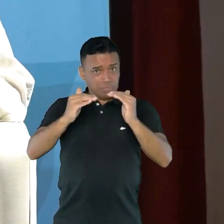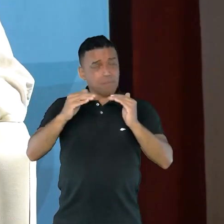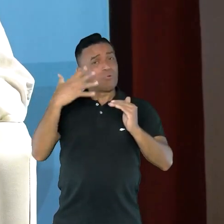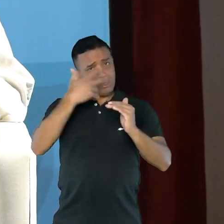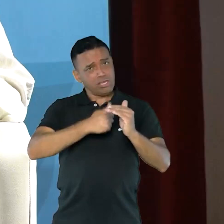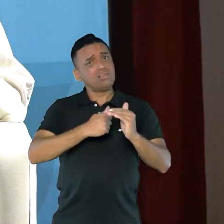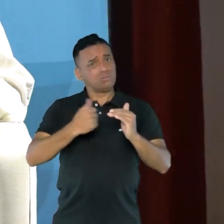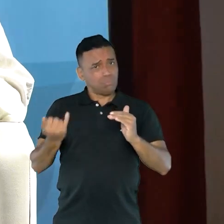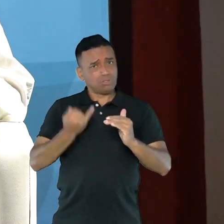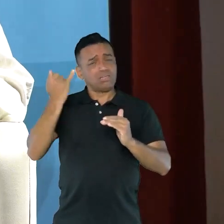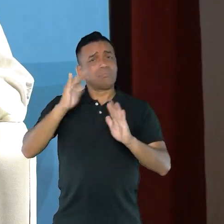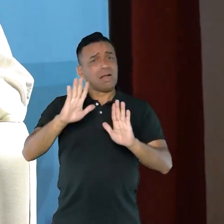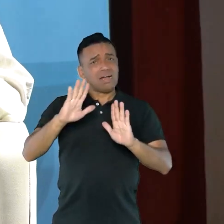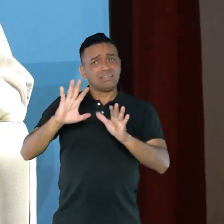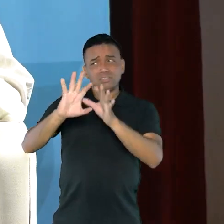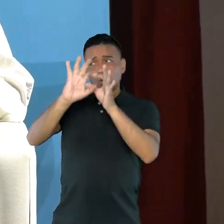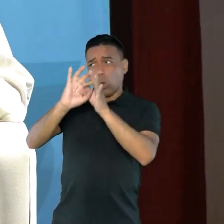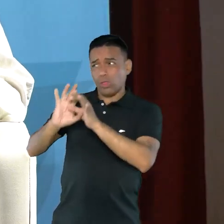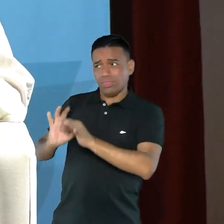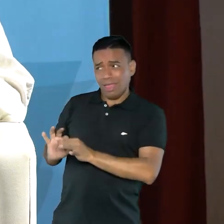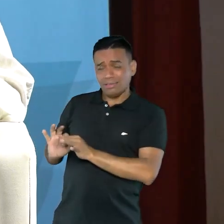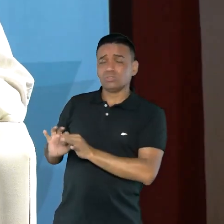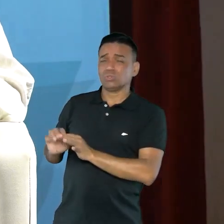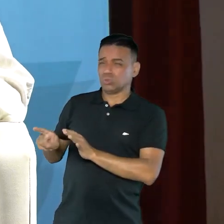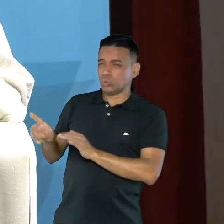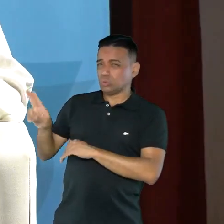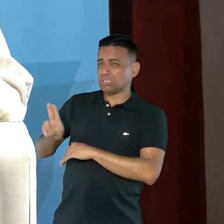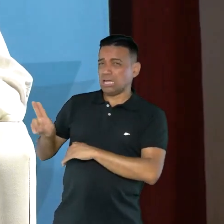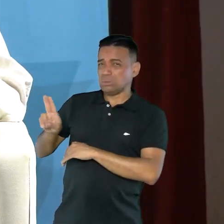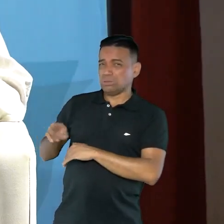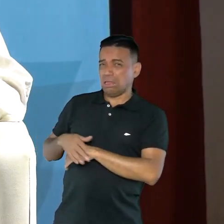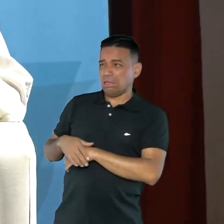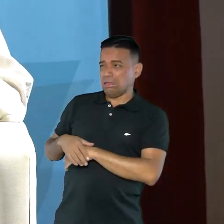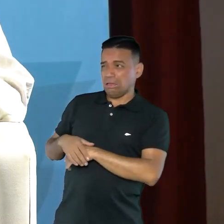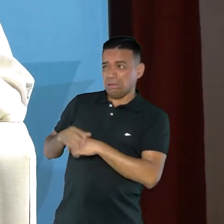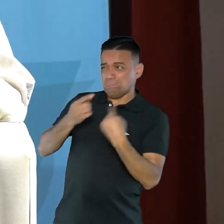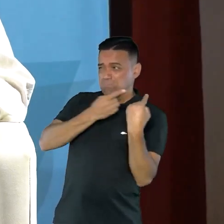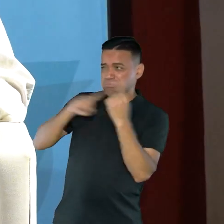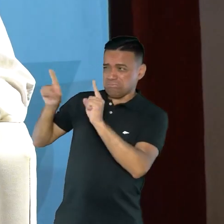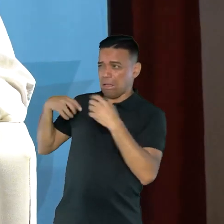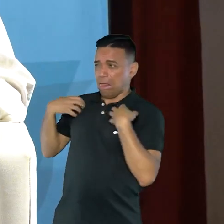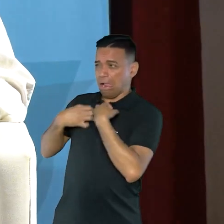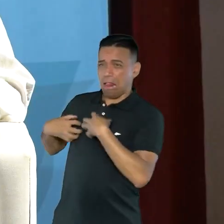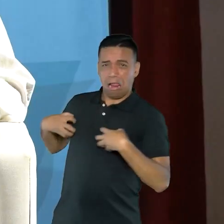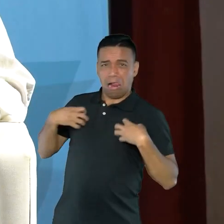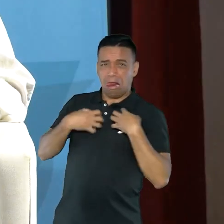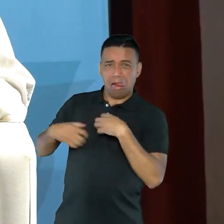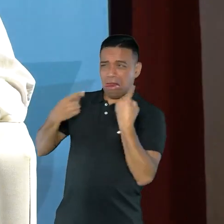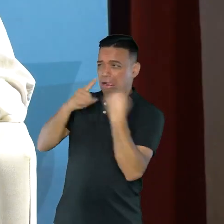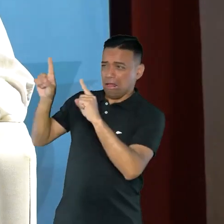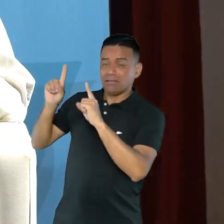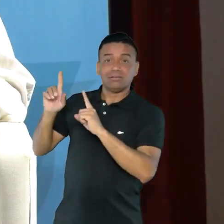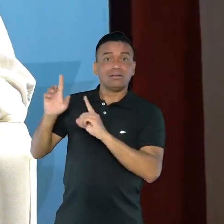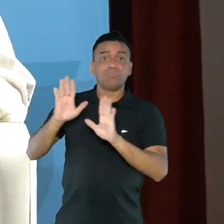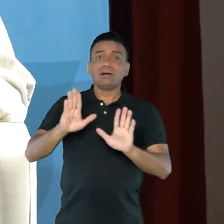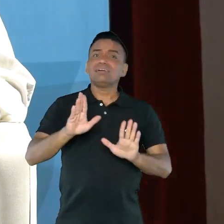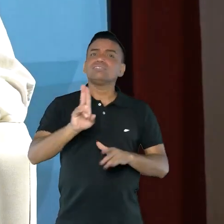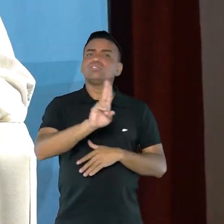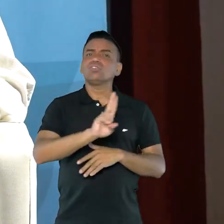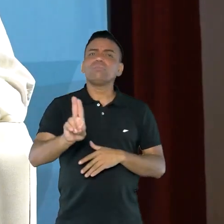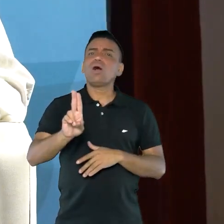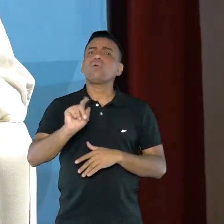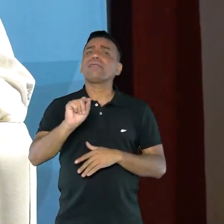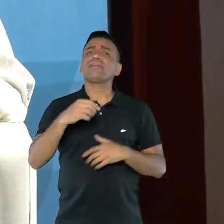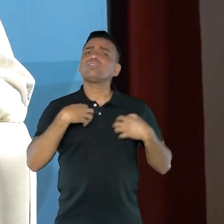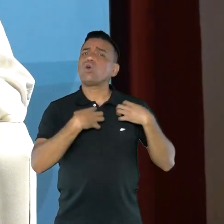contexto, ela é utilizada como uma forma de constranger aquela pessoa, sem, no entanto, nomear de fato qual que é o